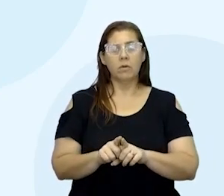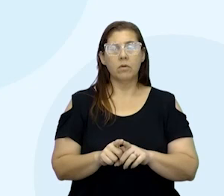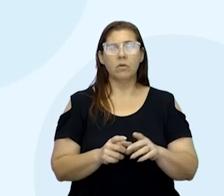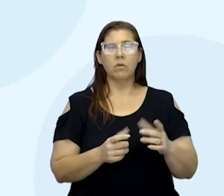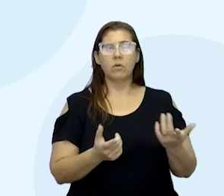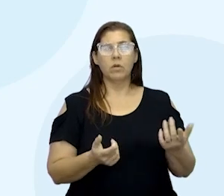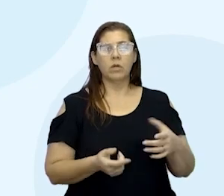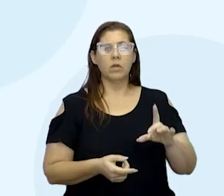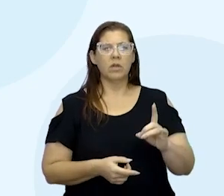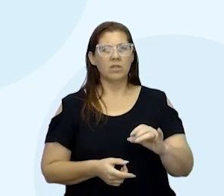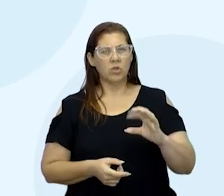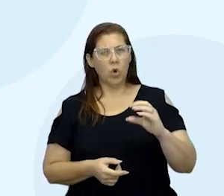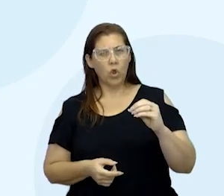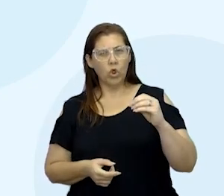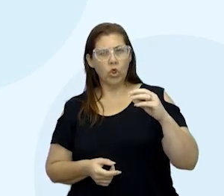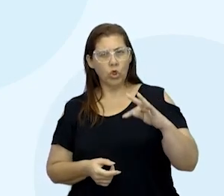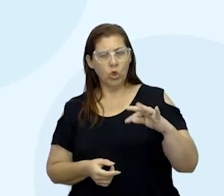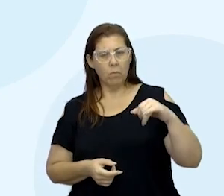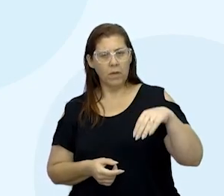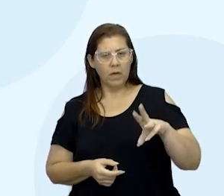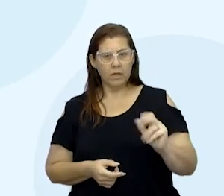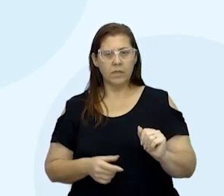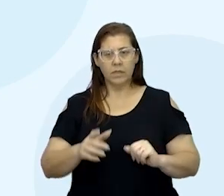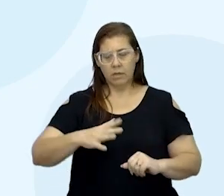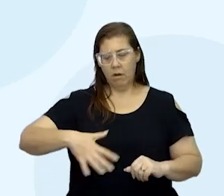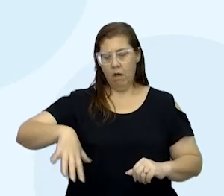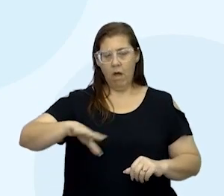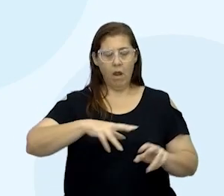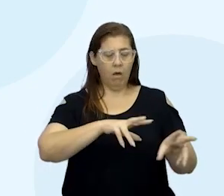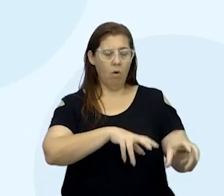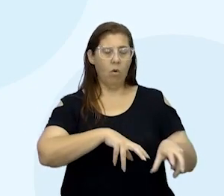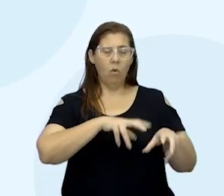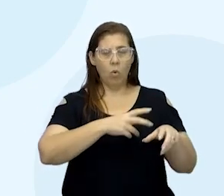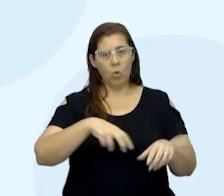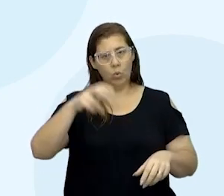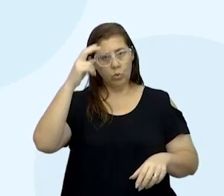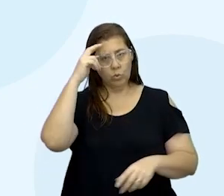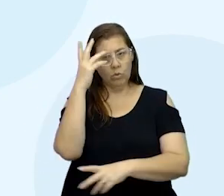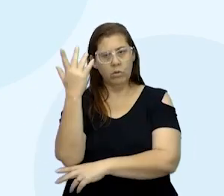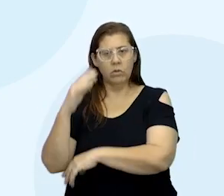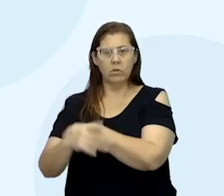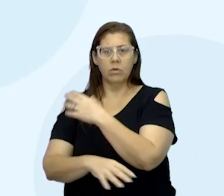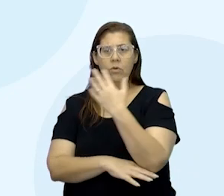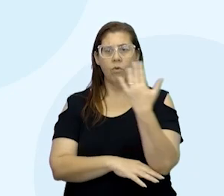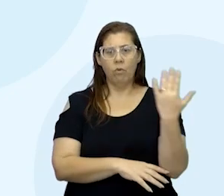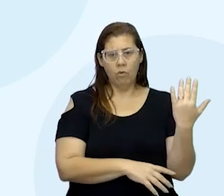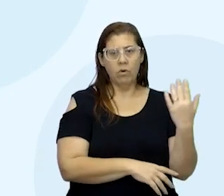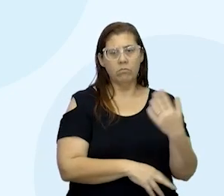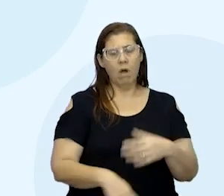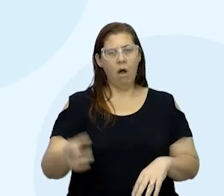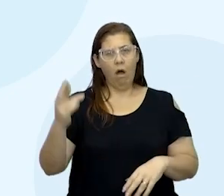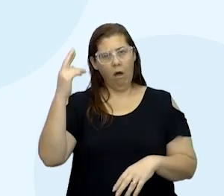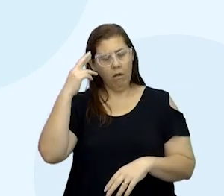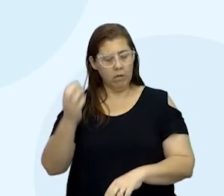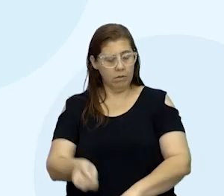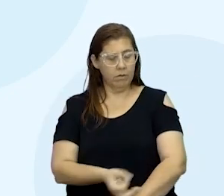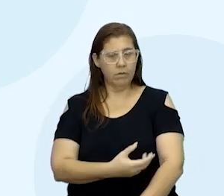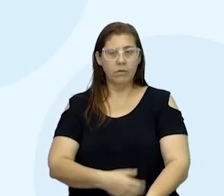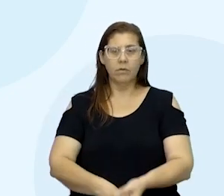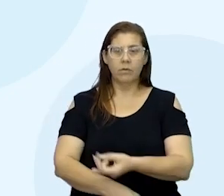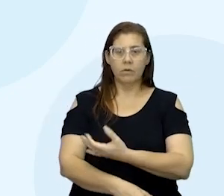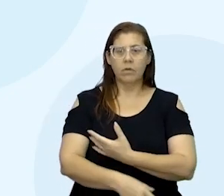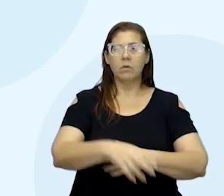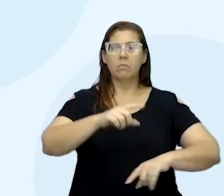oposições dicotômicas, cidade e campo, cultura e natureza, civilizados e bárbaros, razão e emoção, material